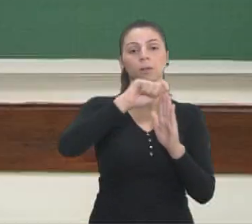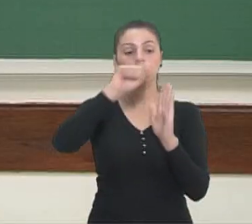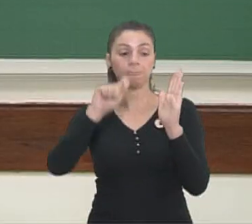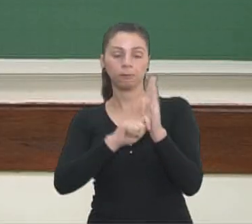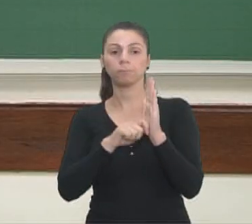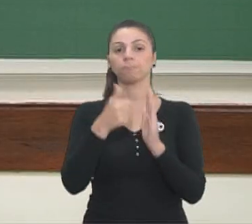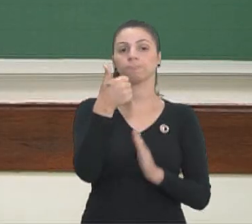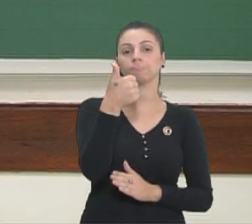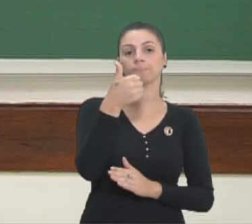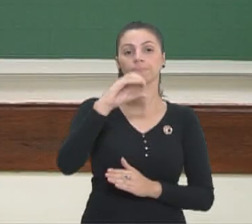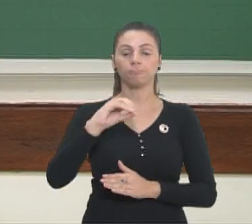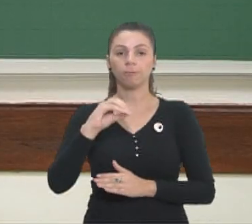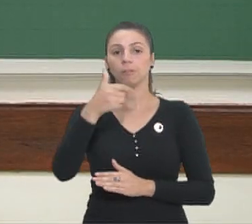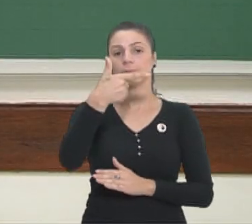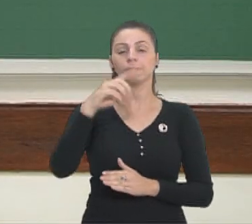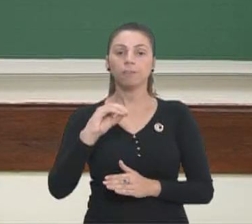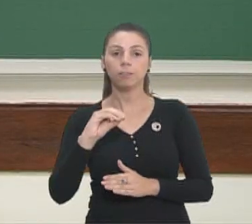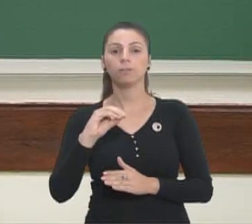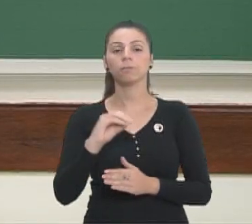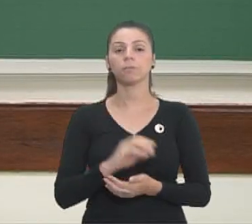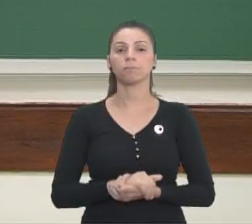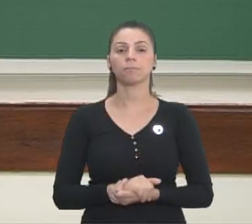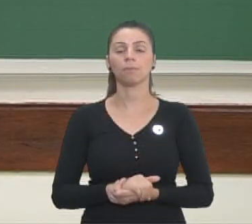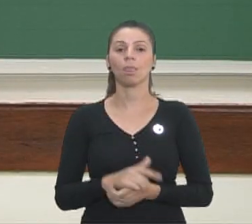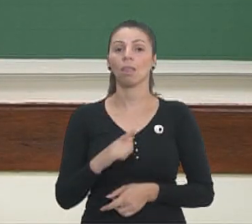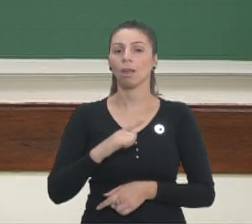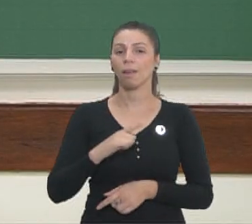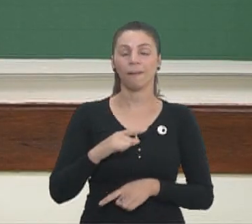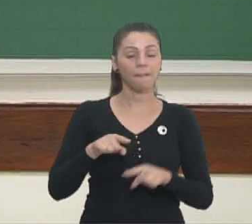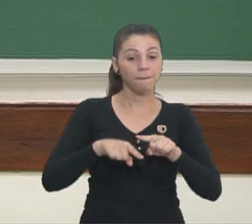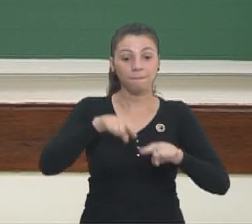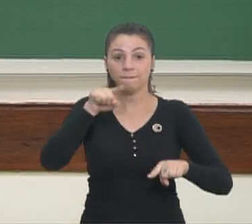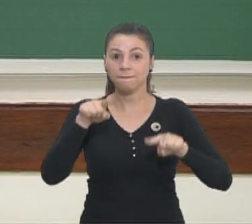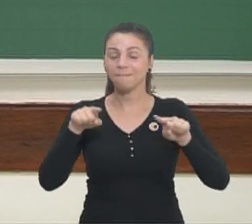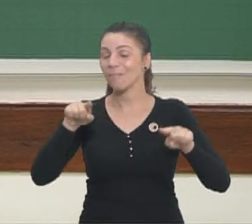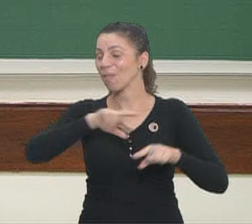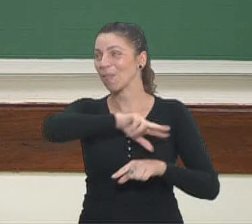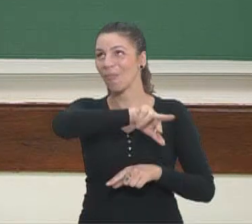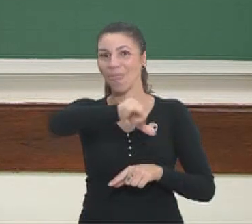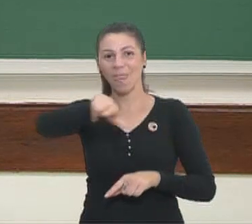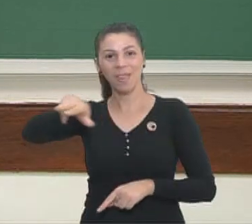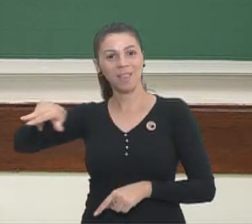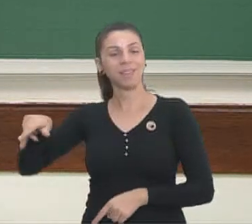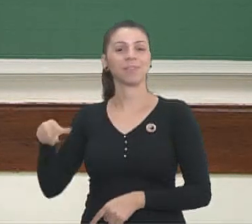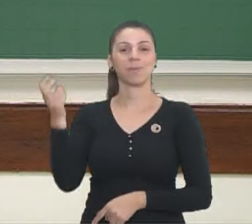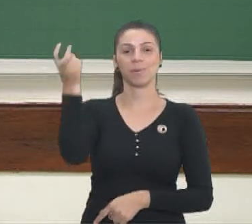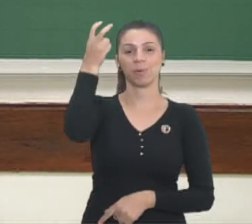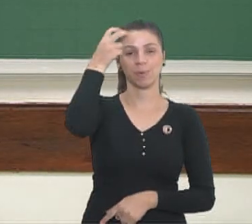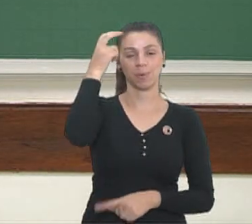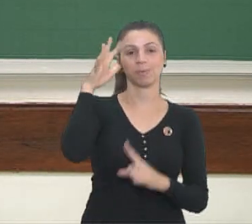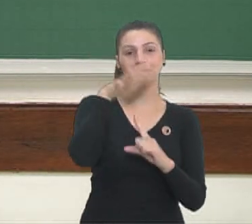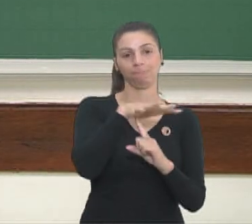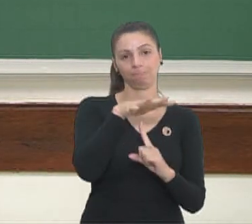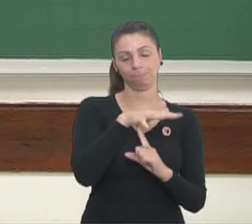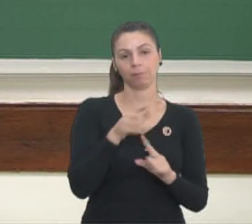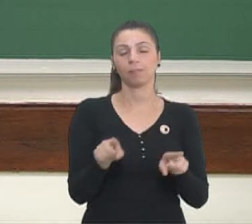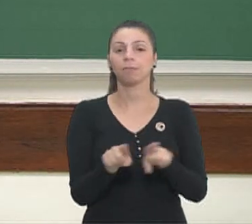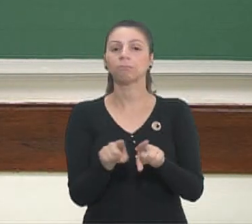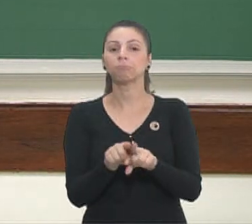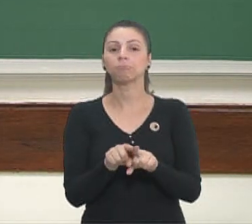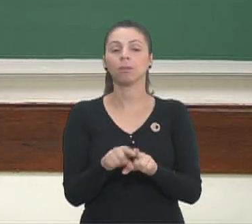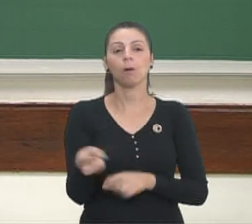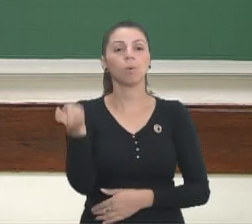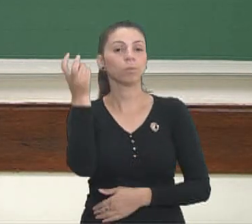Bem, vamos ver agora várias culturas que estão aqui em nosso estado. Temos a